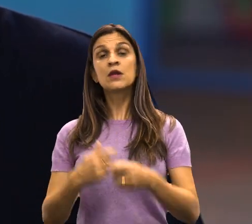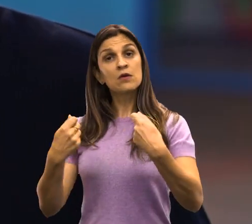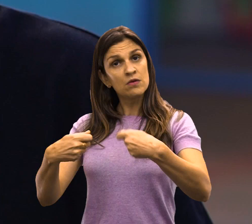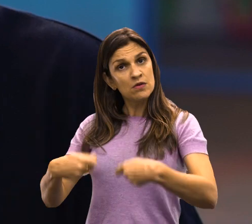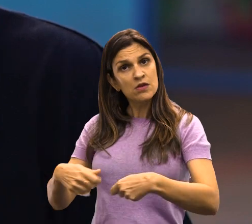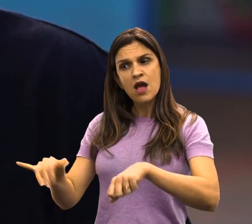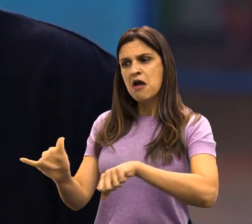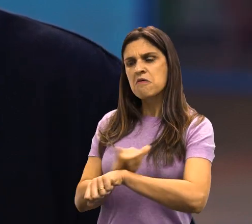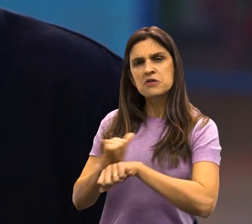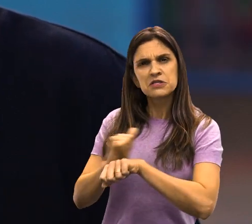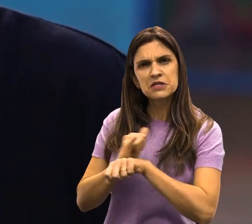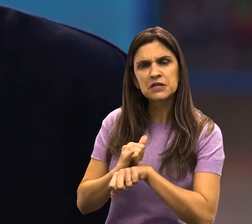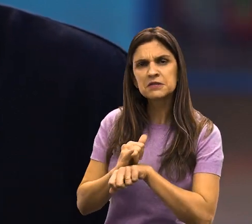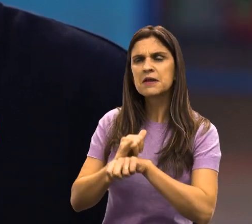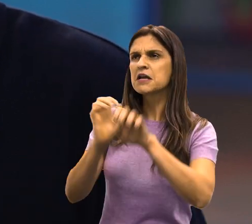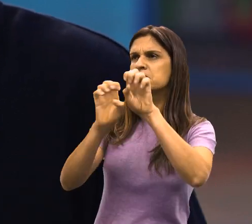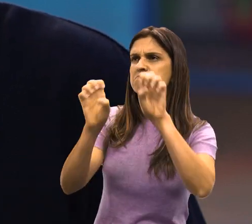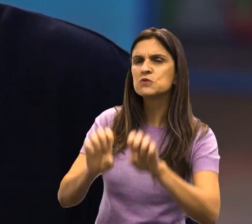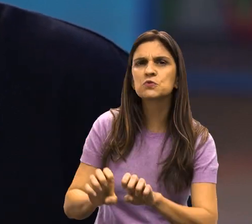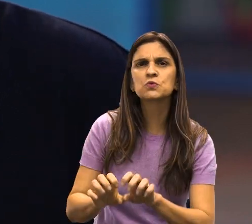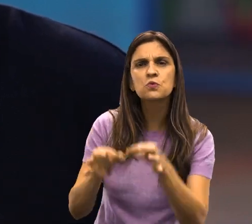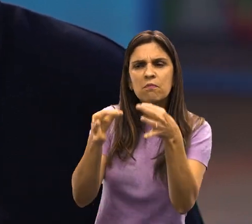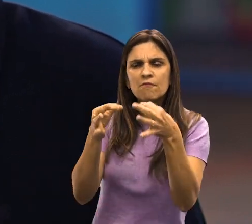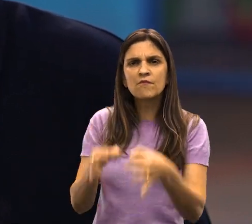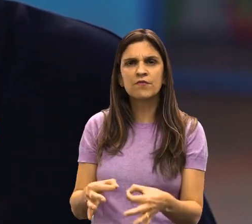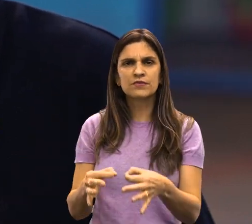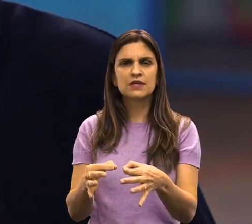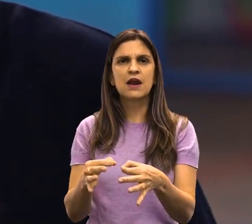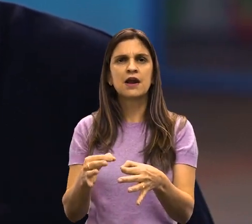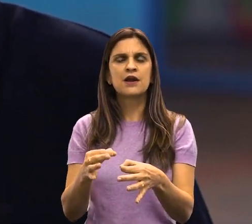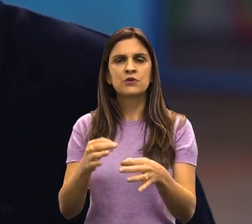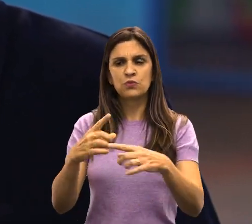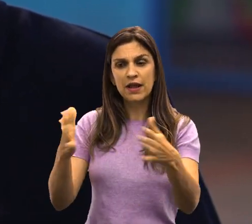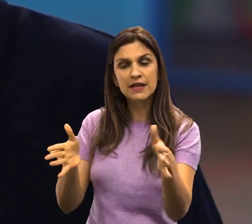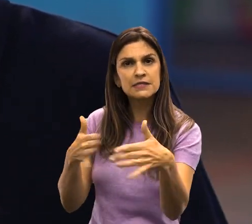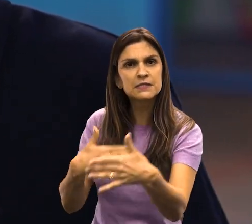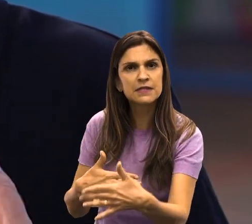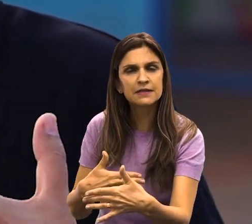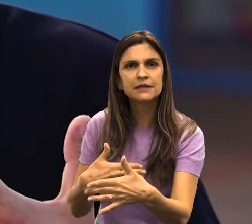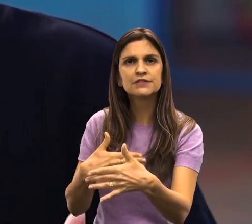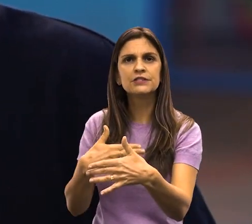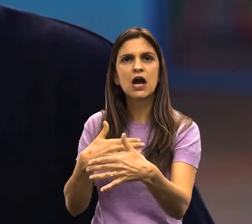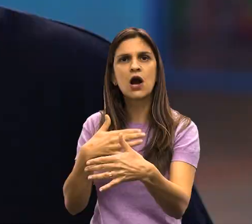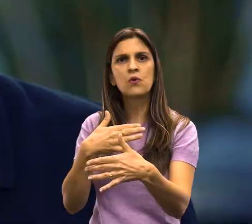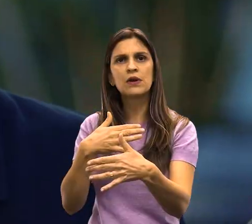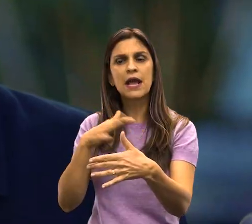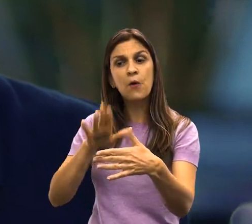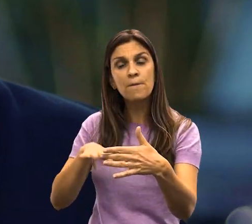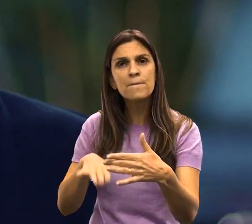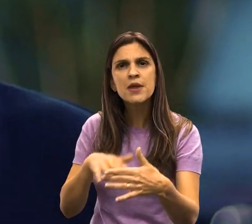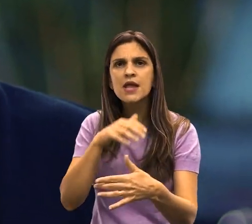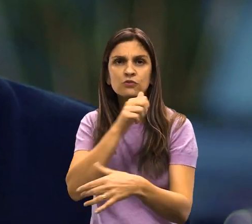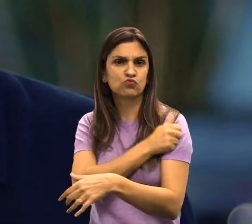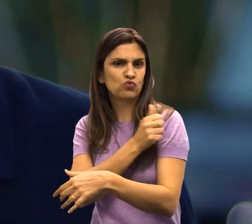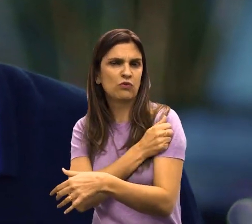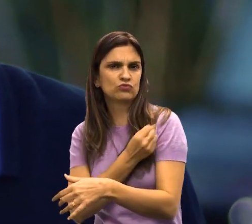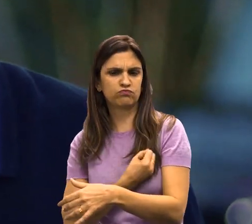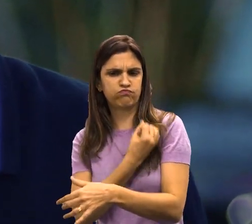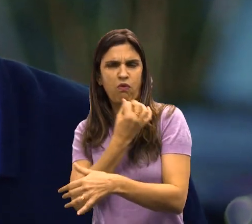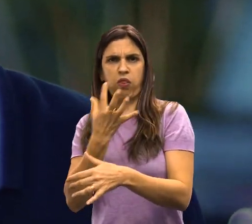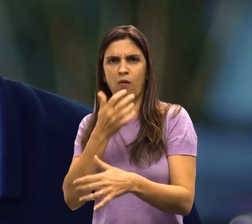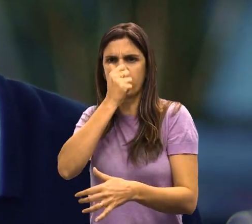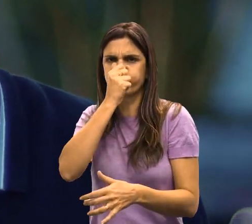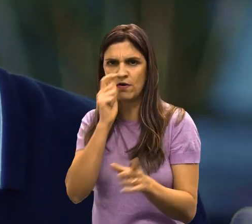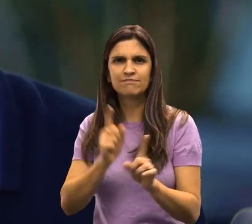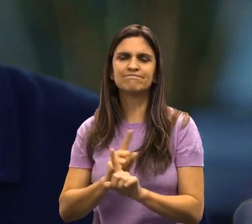nosso trabalho dentro de sala de aula menos lotadas, material didático, enfim, tem uma infinidade de